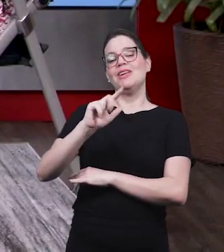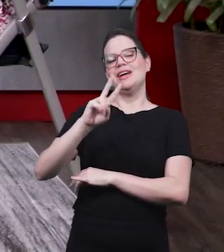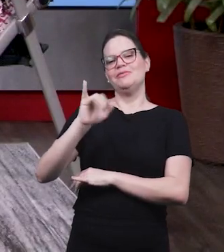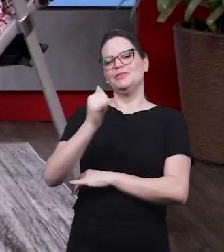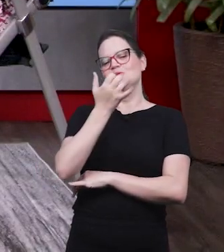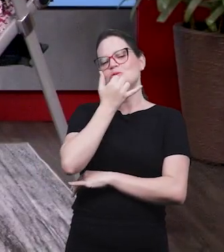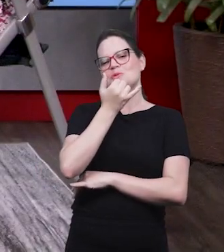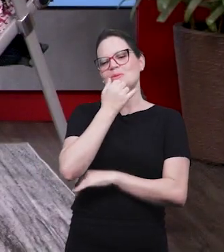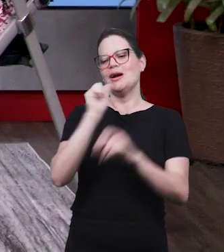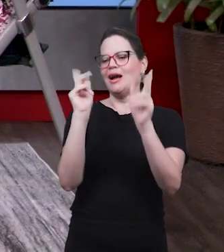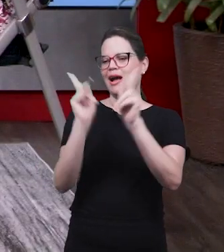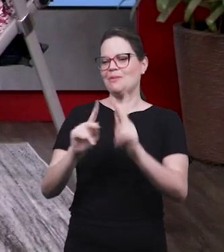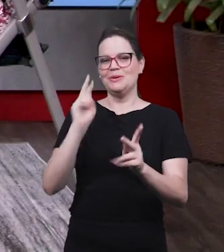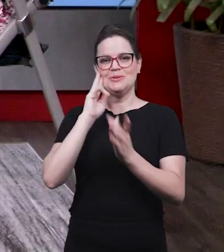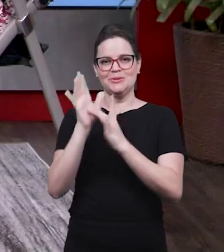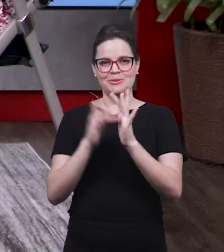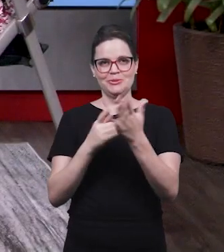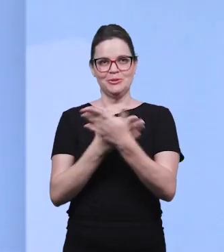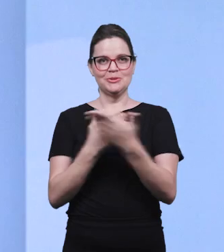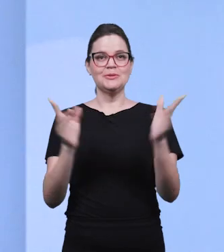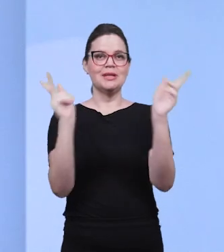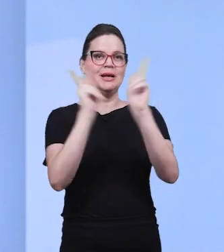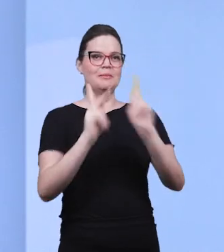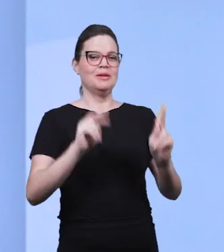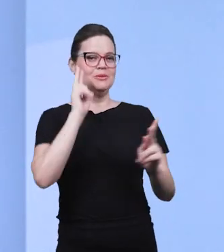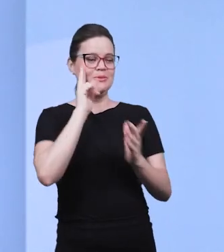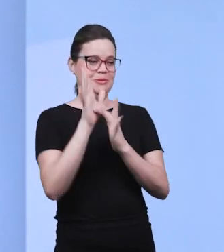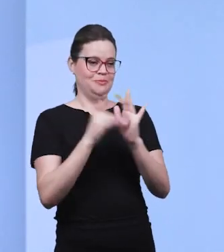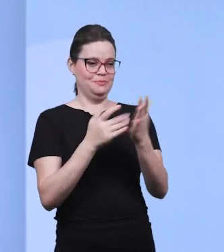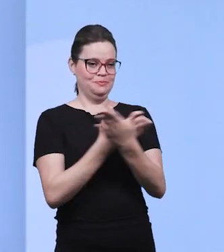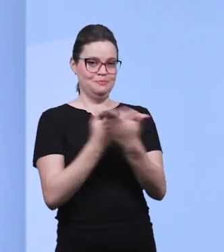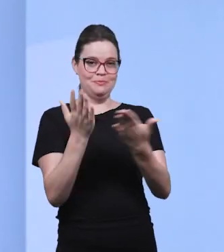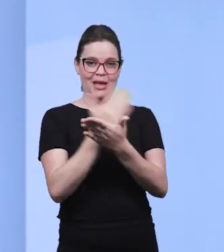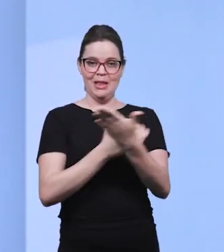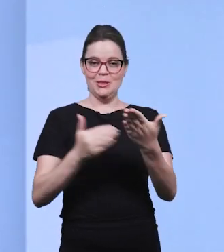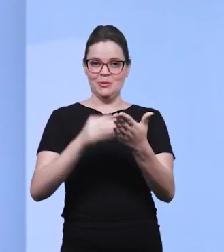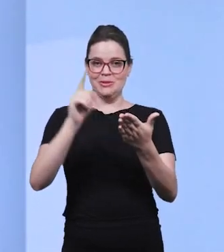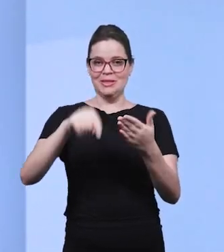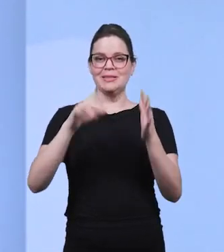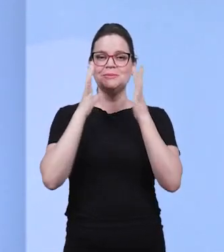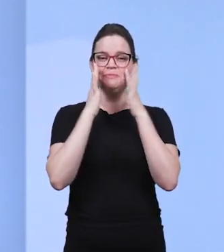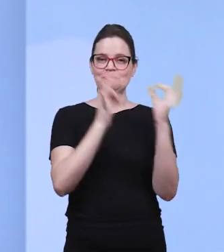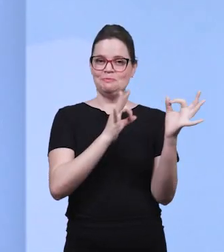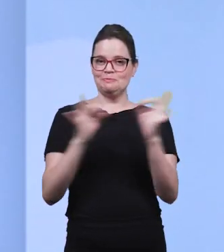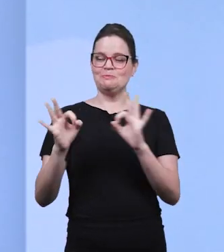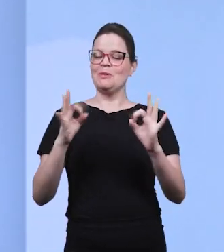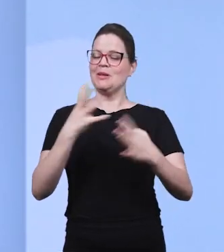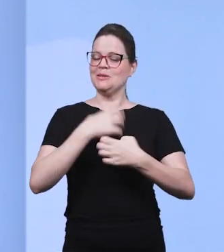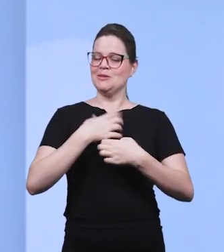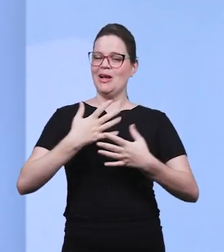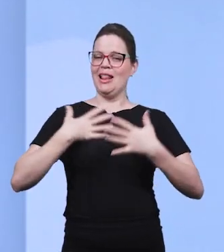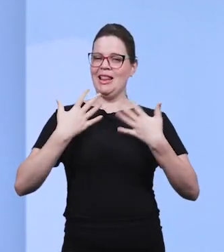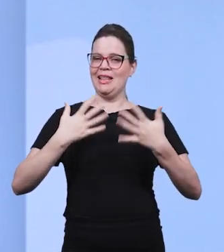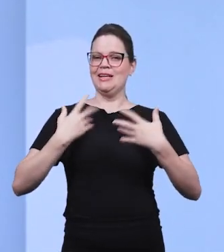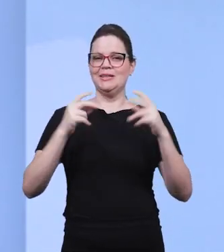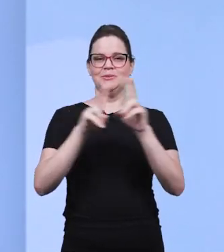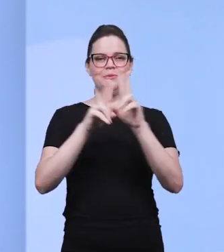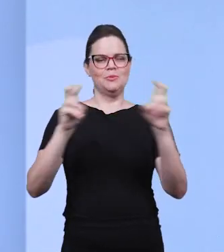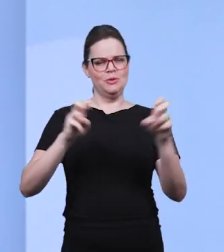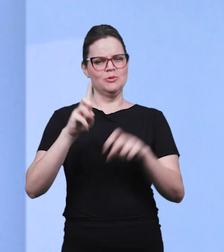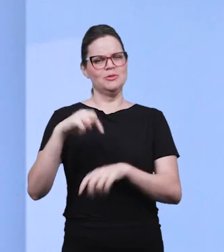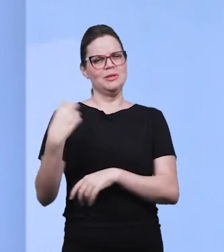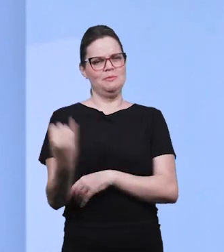Senhor, Leonice, a paz do Senhor a todos os irmãos. É uma alegria estar aqui com os irmãos, podendo abordar um assunto que